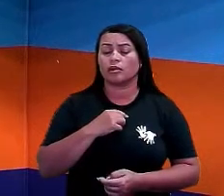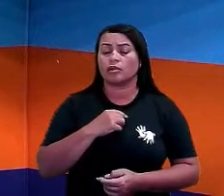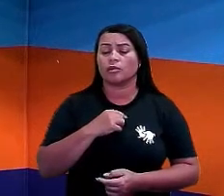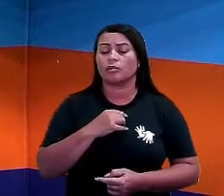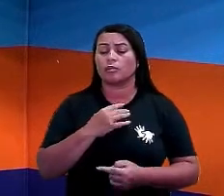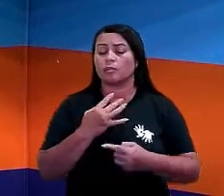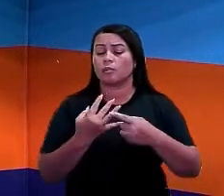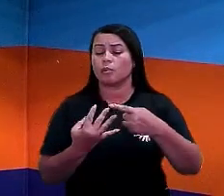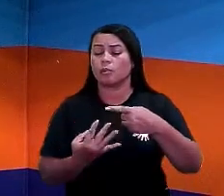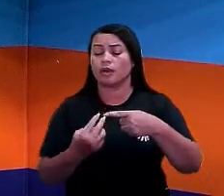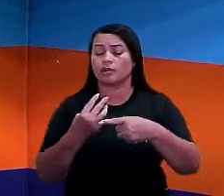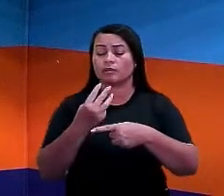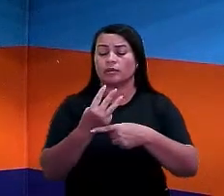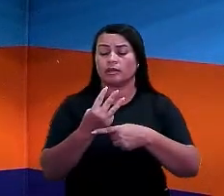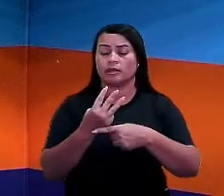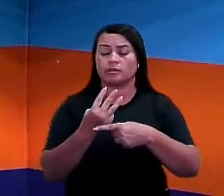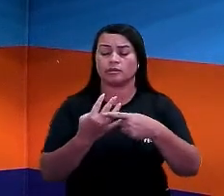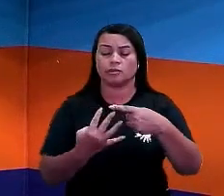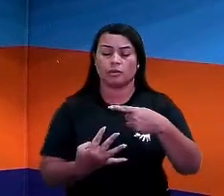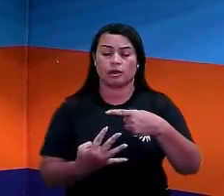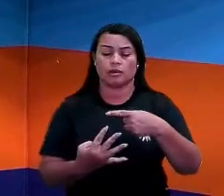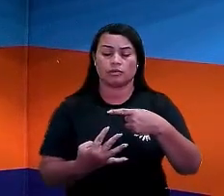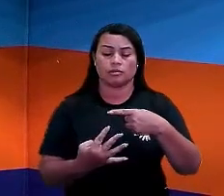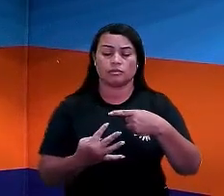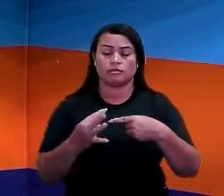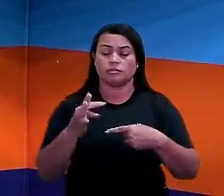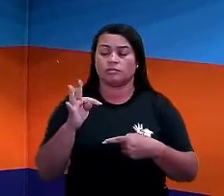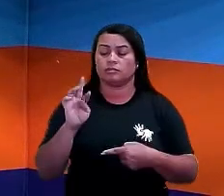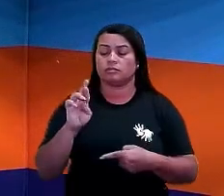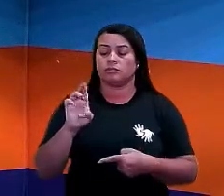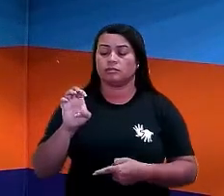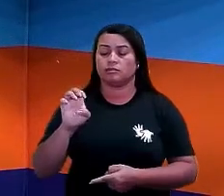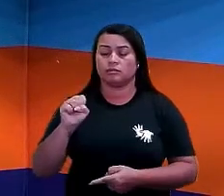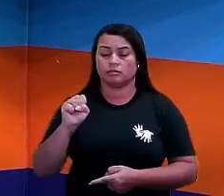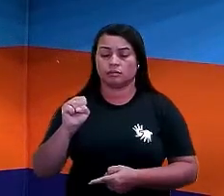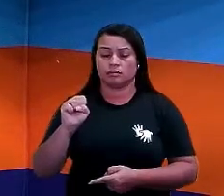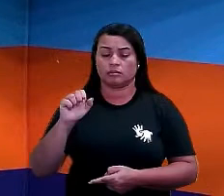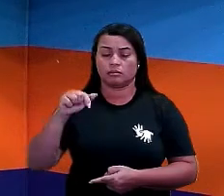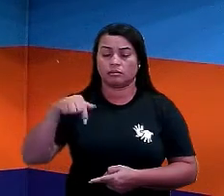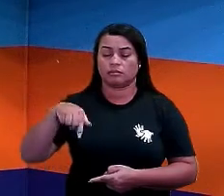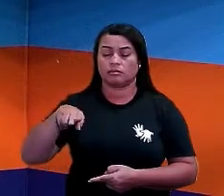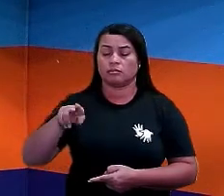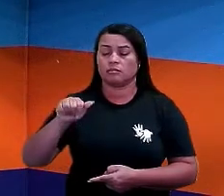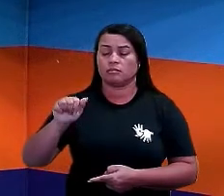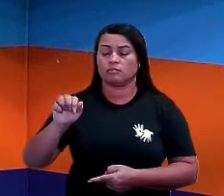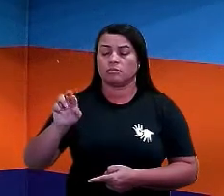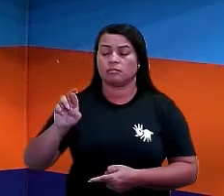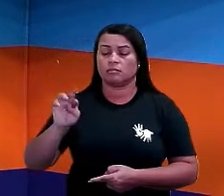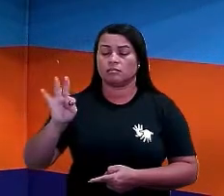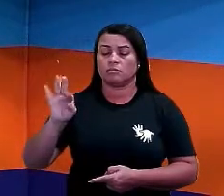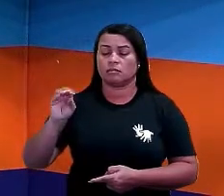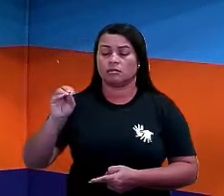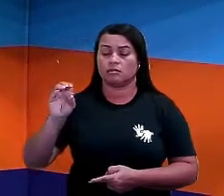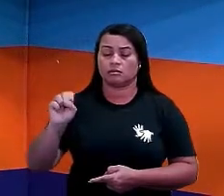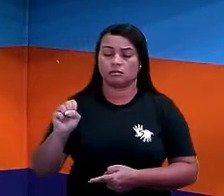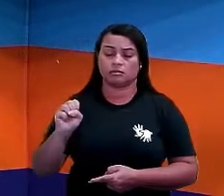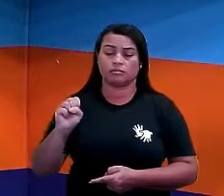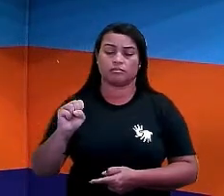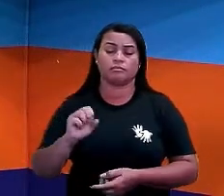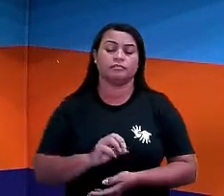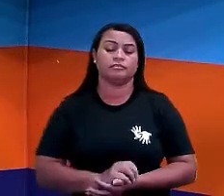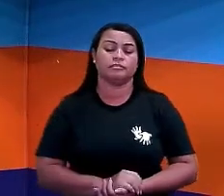denominador, vai ficar 3/4, tá certo? Daí agora a gente vai lá para cima aqui,